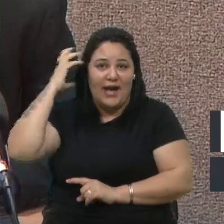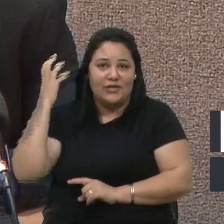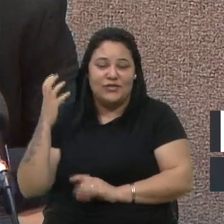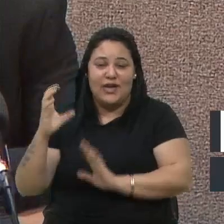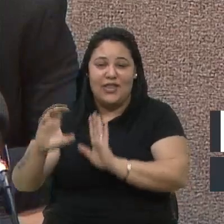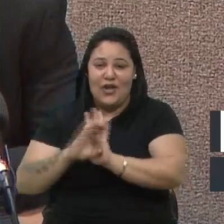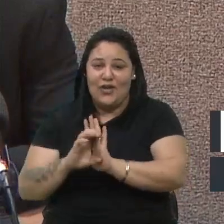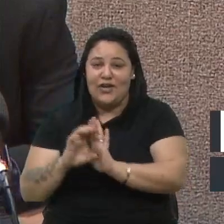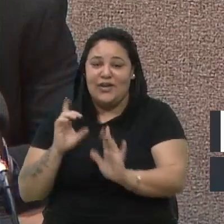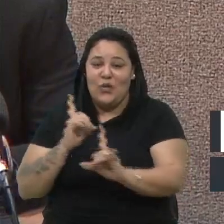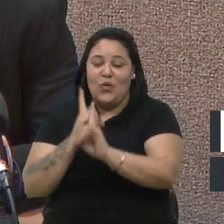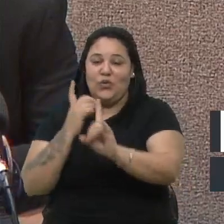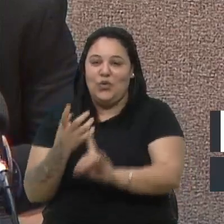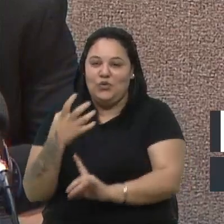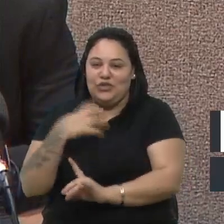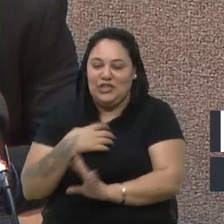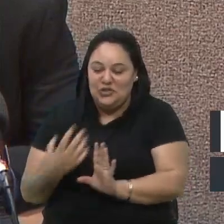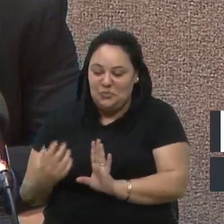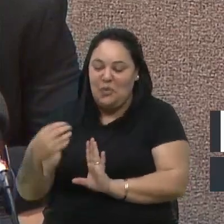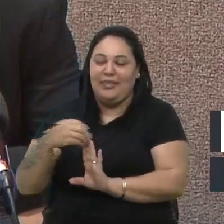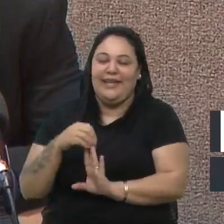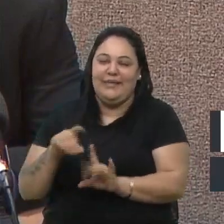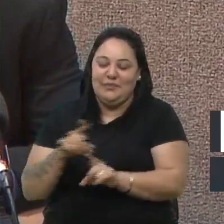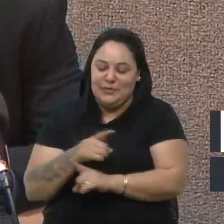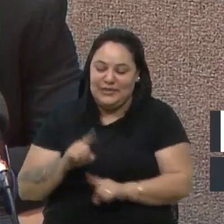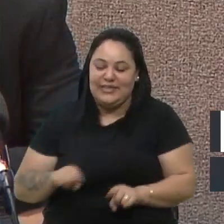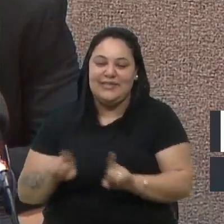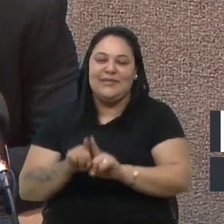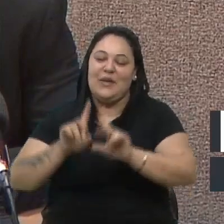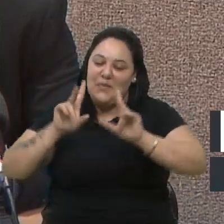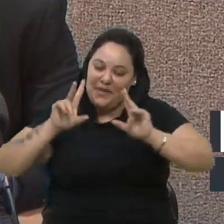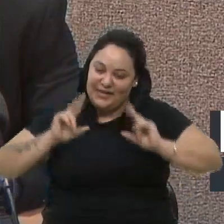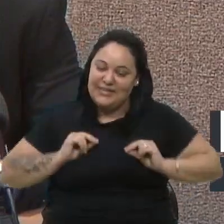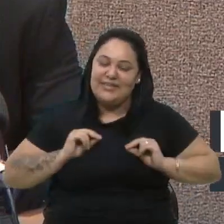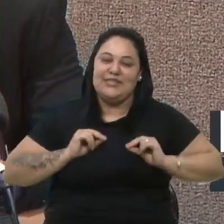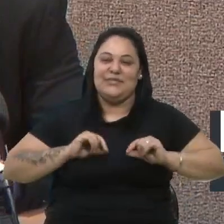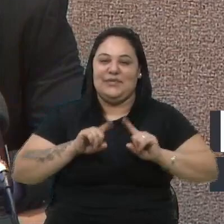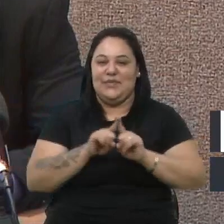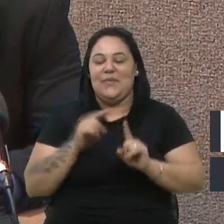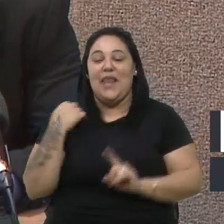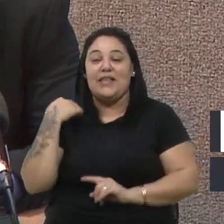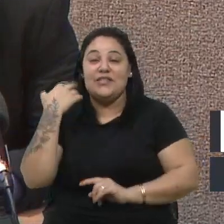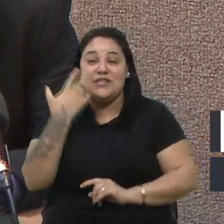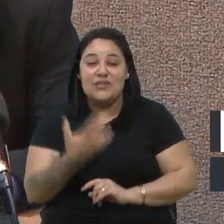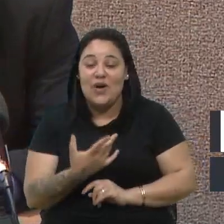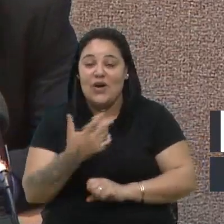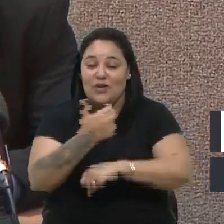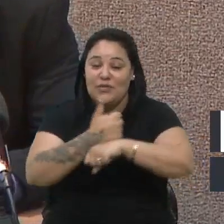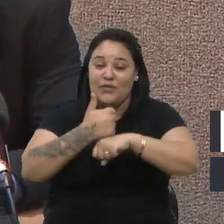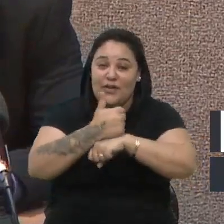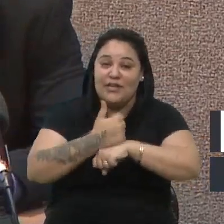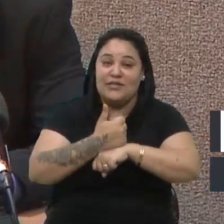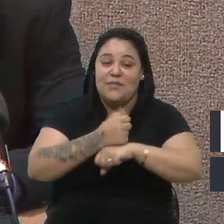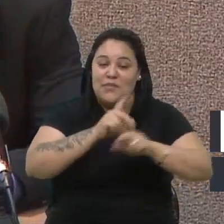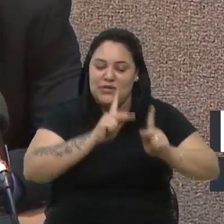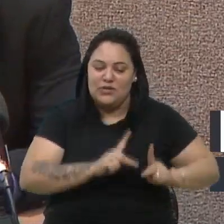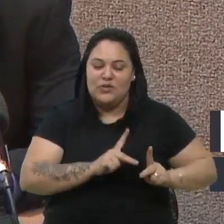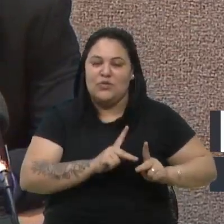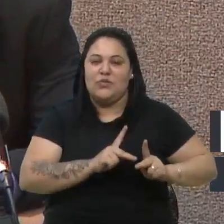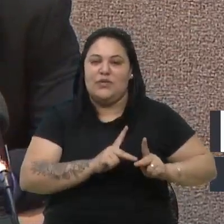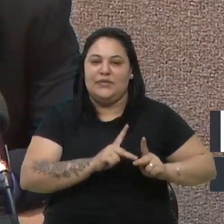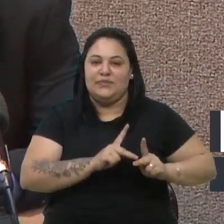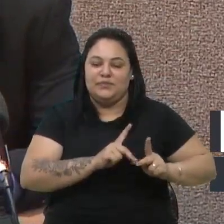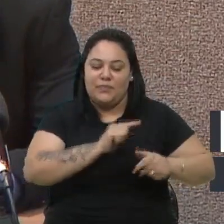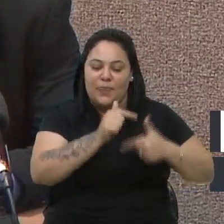um sertanejo raiz, um programa. Então, merecidíssimo, merecidíssimo pela história de trabalho dele